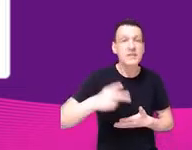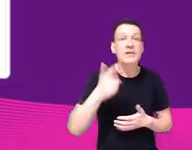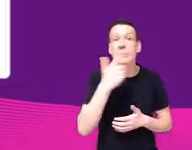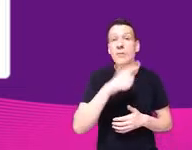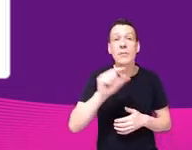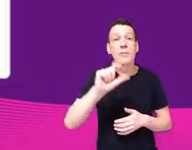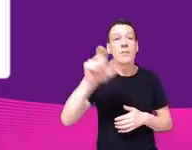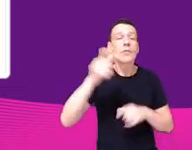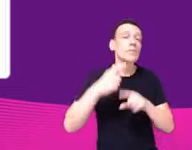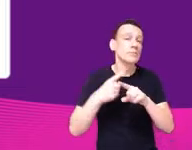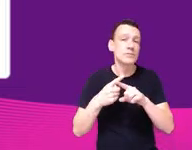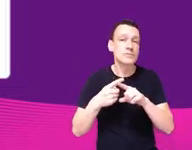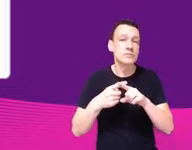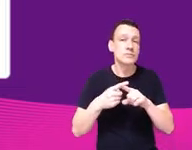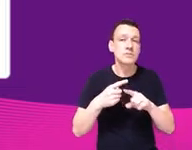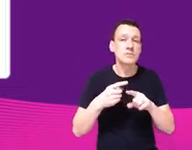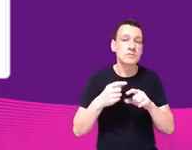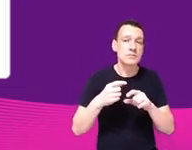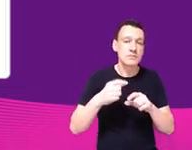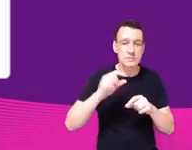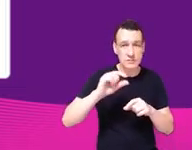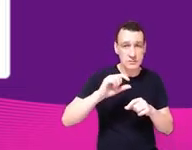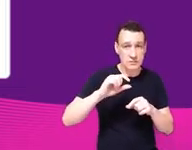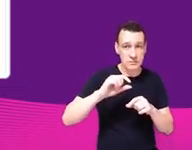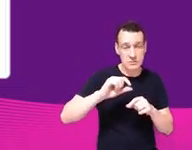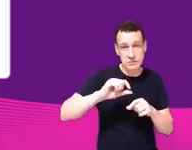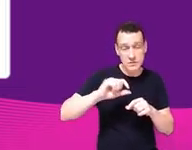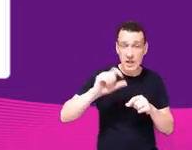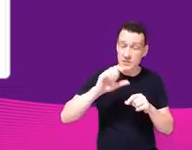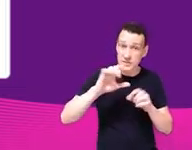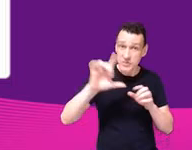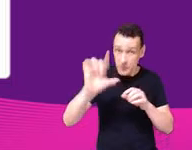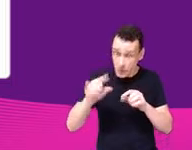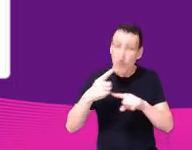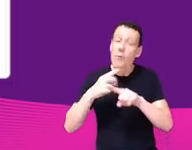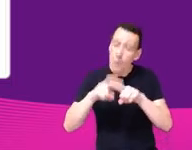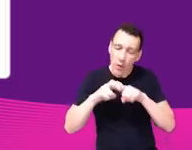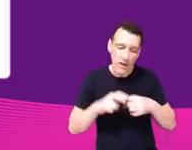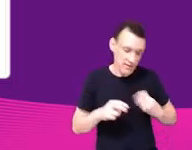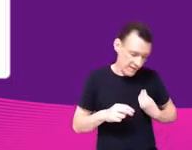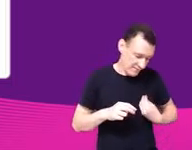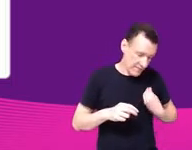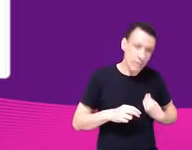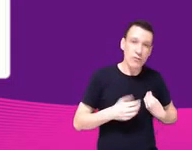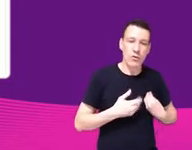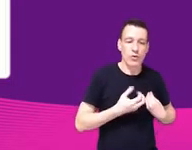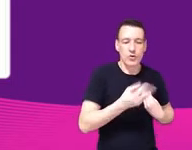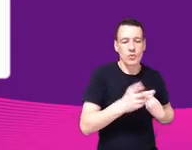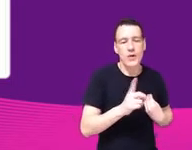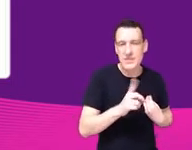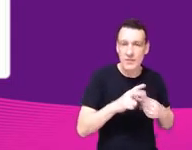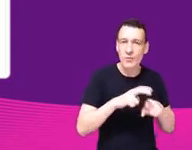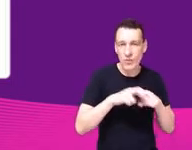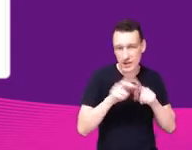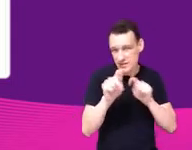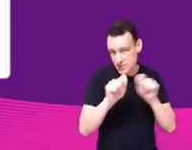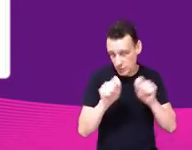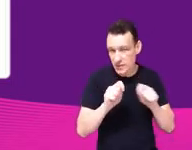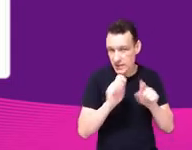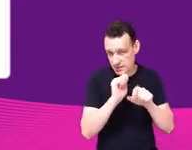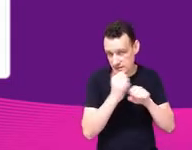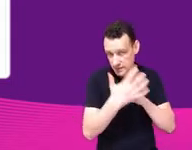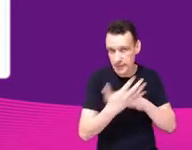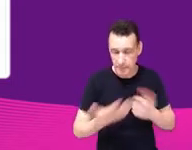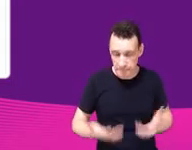uma diminuição no número de transplantes com doadores vivos por razões de segurança. Algo que eu acho que talvez